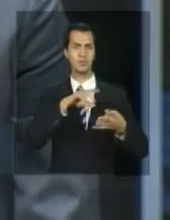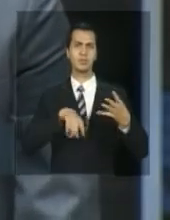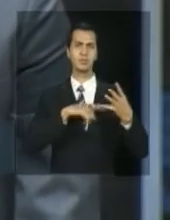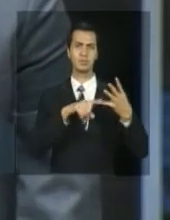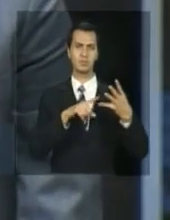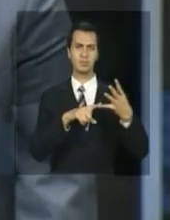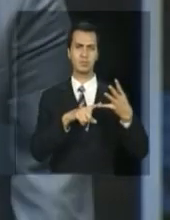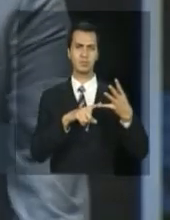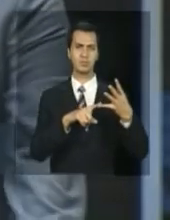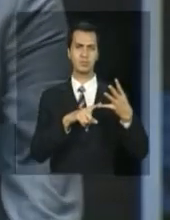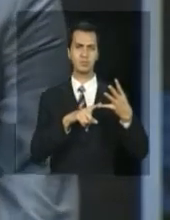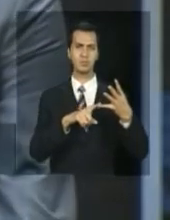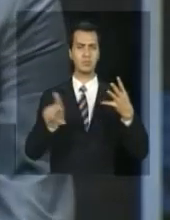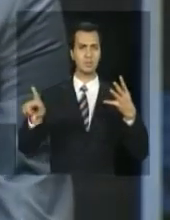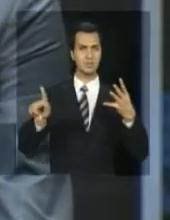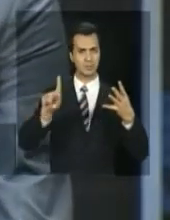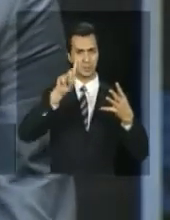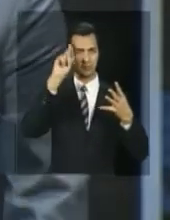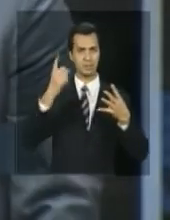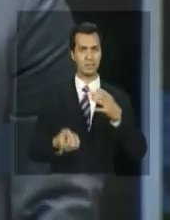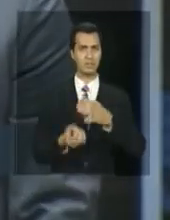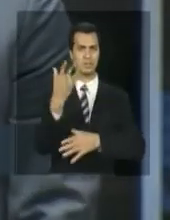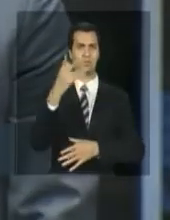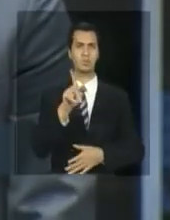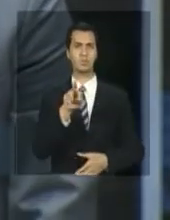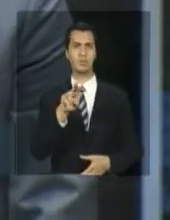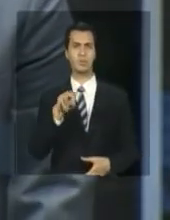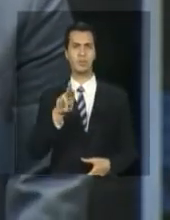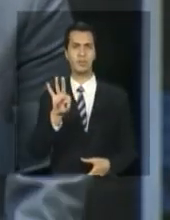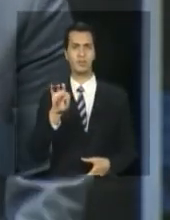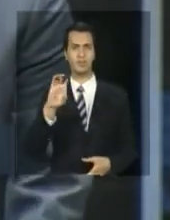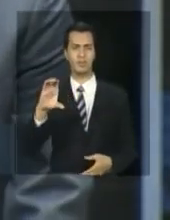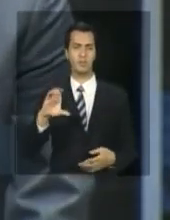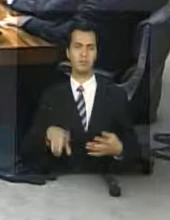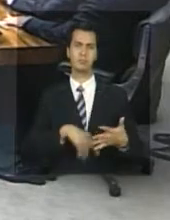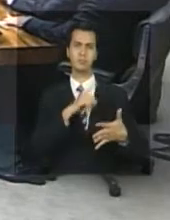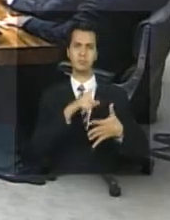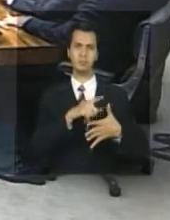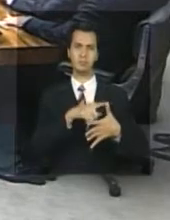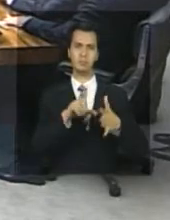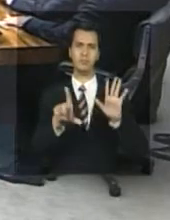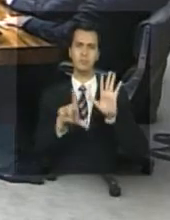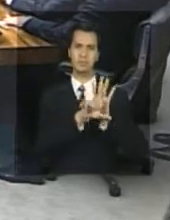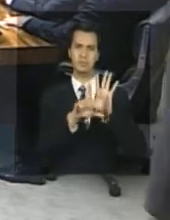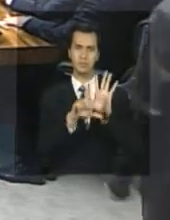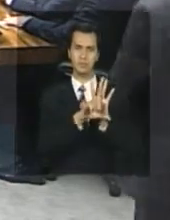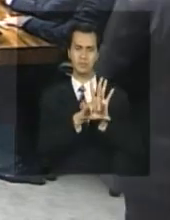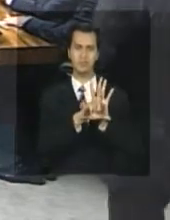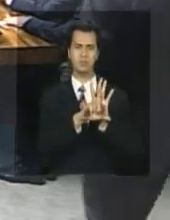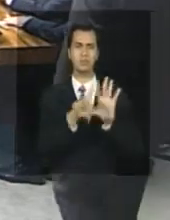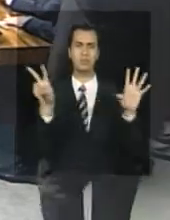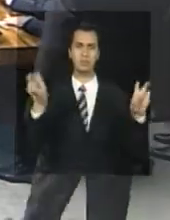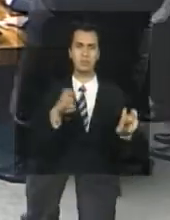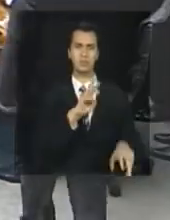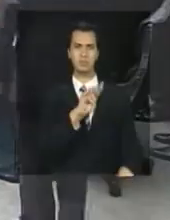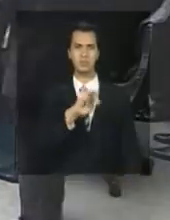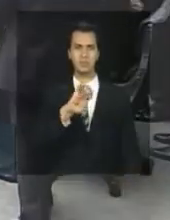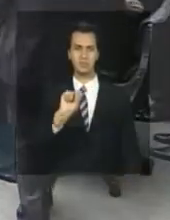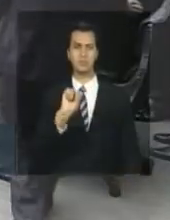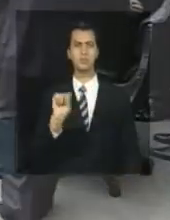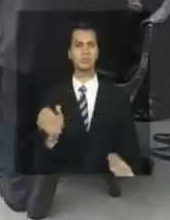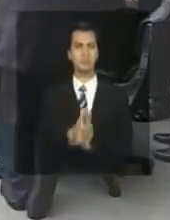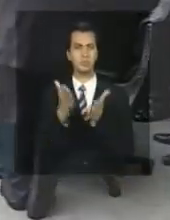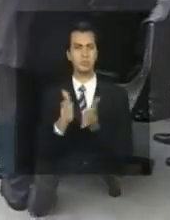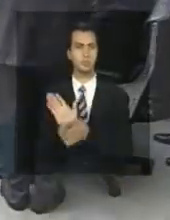mínimo, a criação do Pronatec e a legislação do Brasil Sem Miséria,